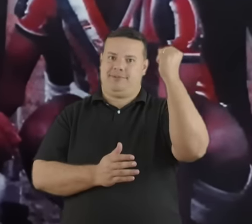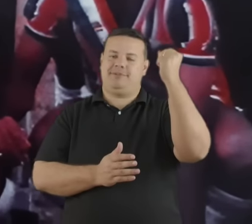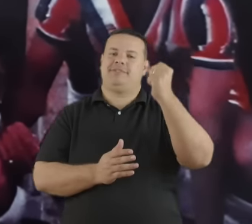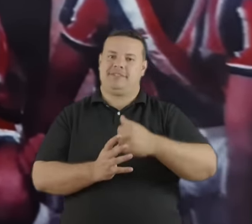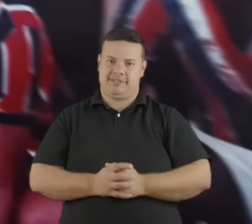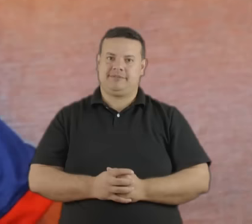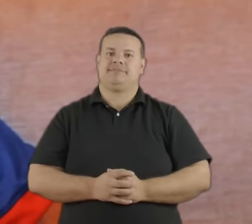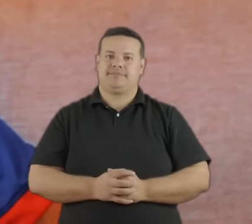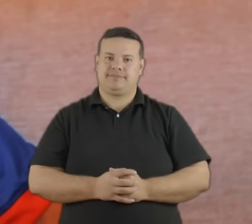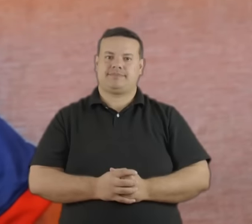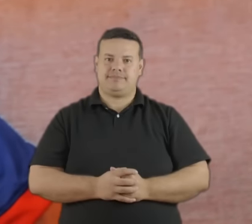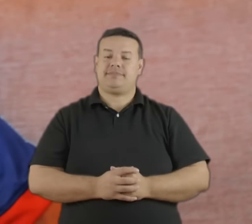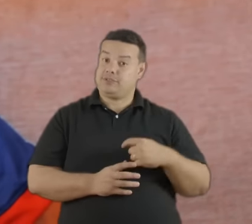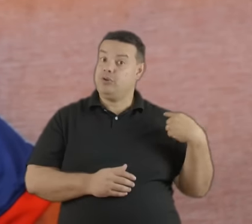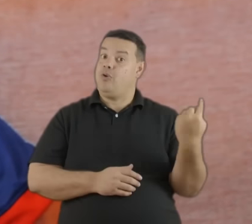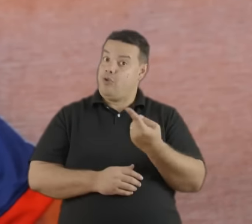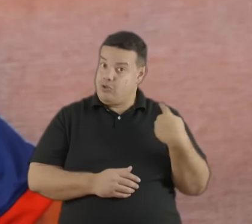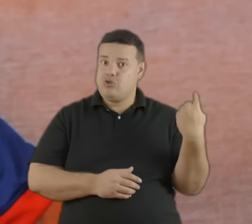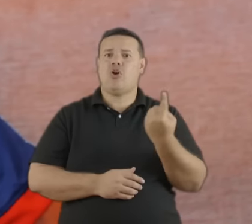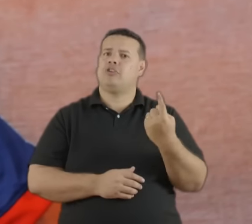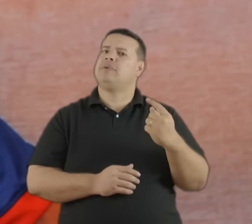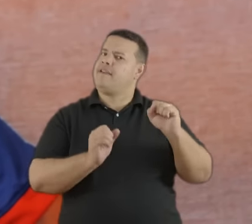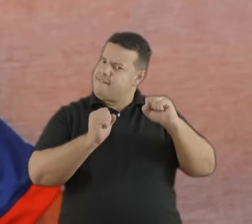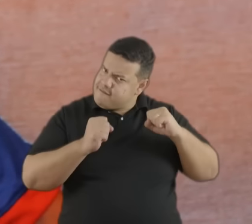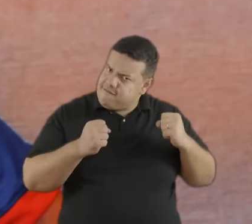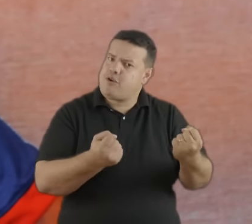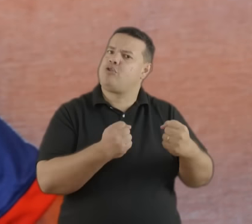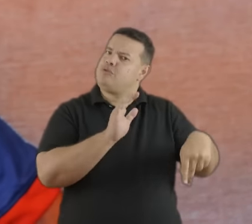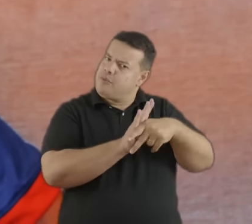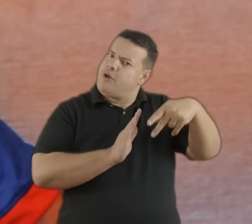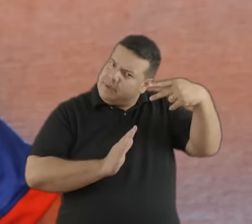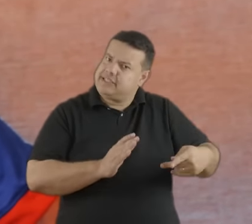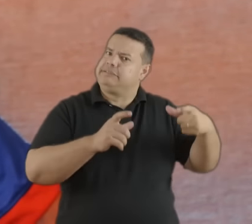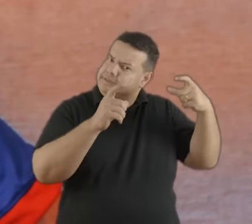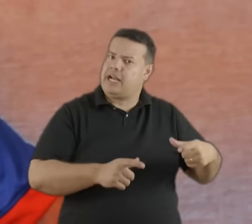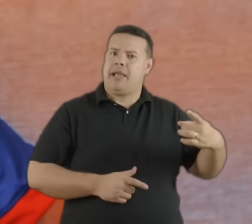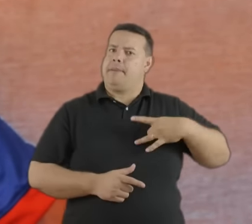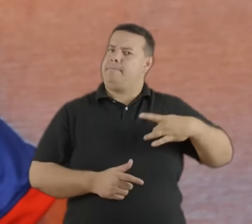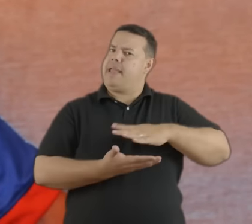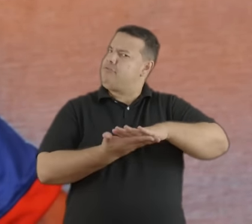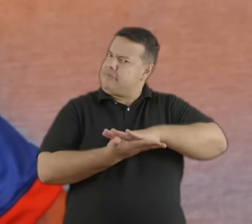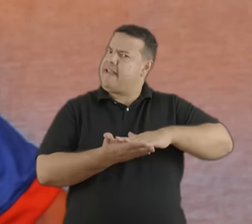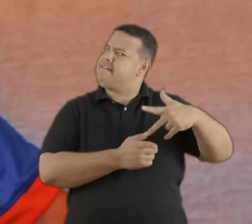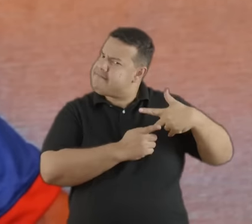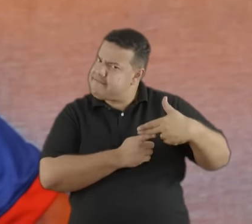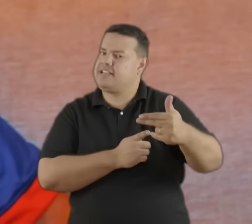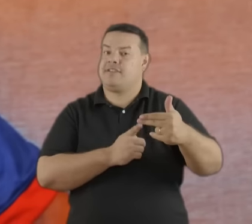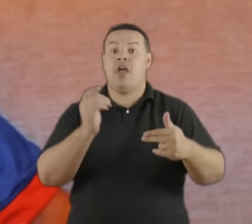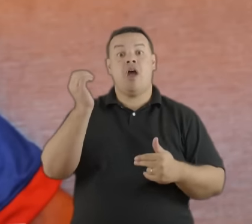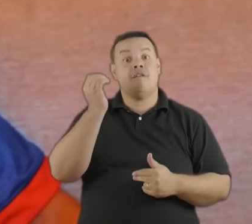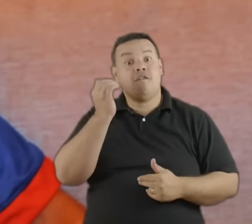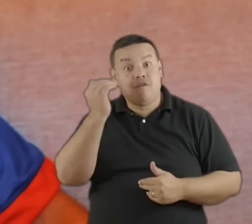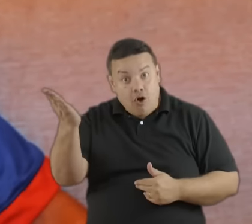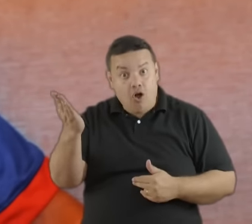o bicampeonato. E o lema nosso é aqui, tá aqui nós faz o dever de casa, é pau, tem medo de ninguém não. Fora, a